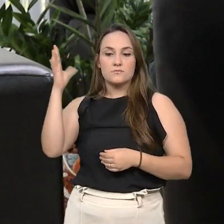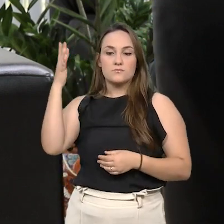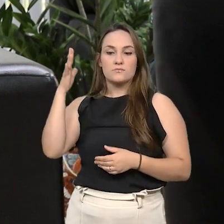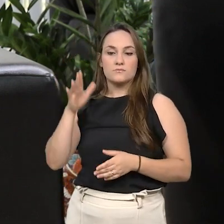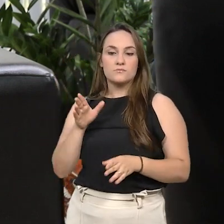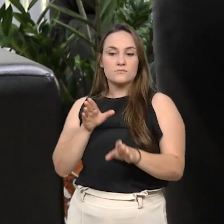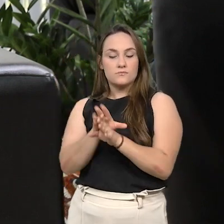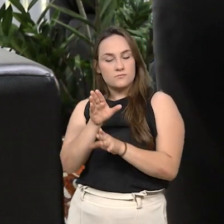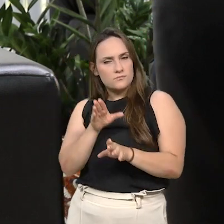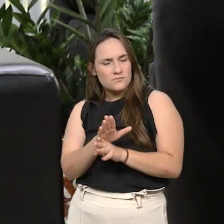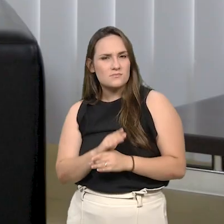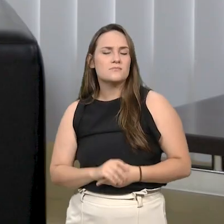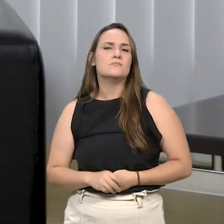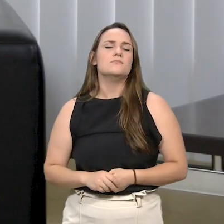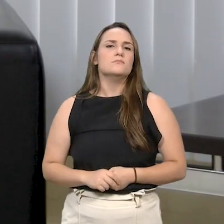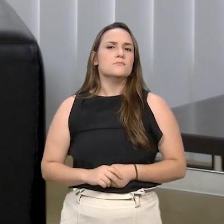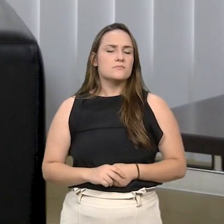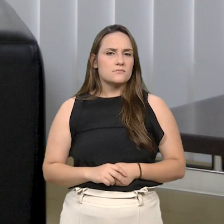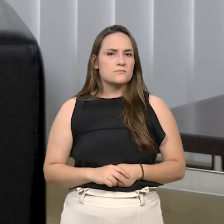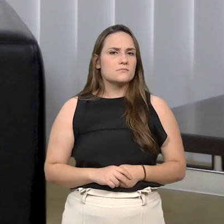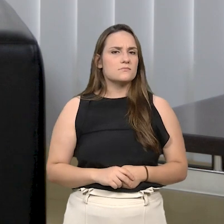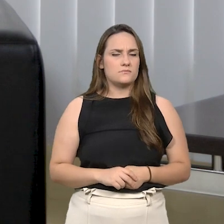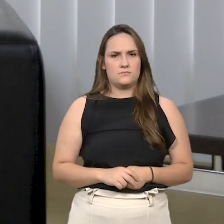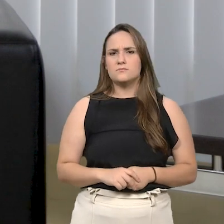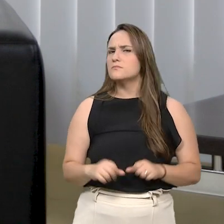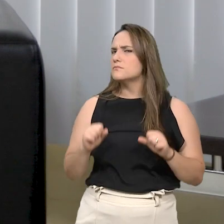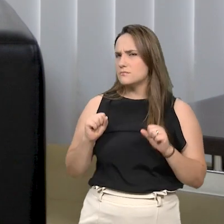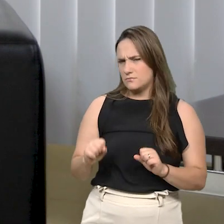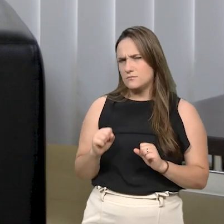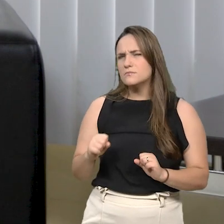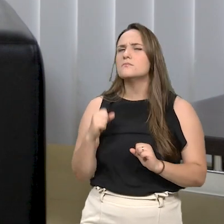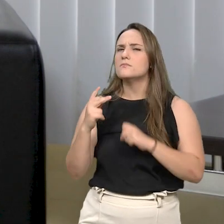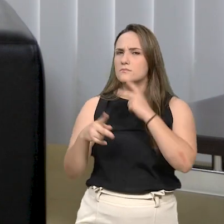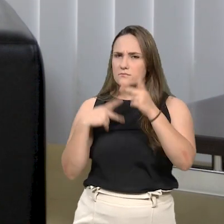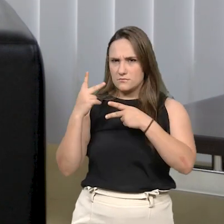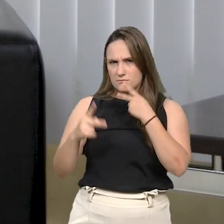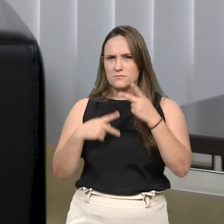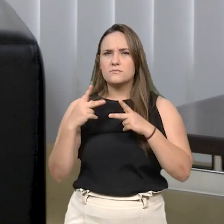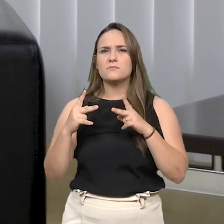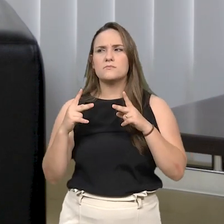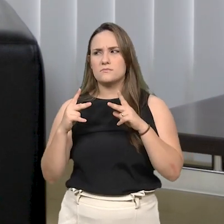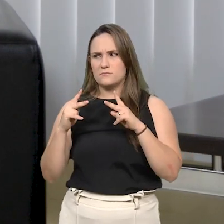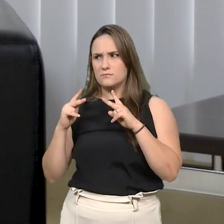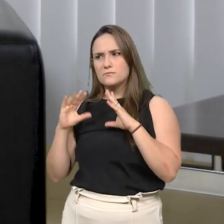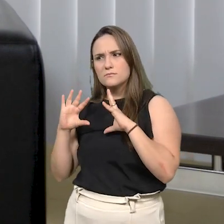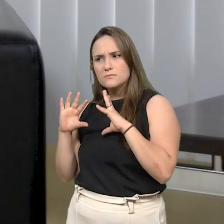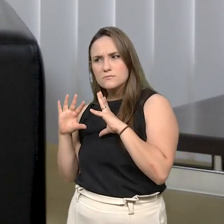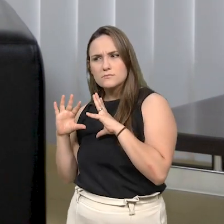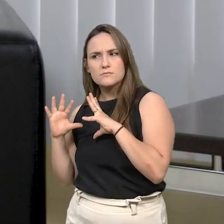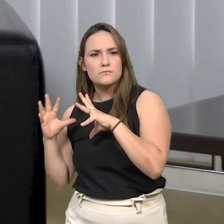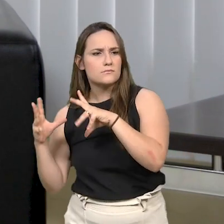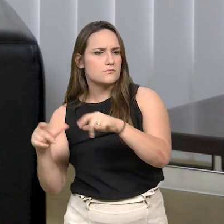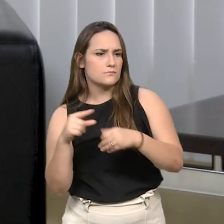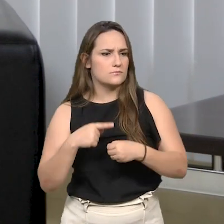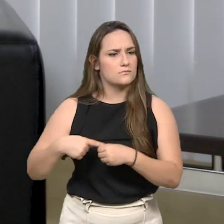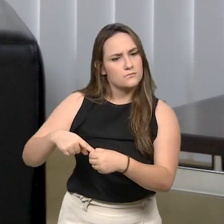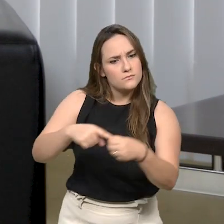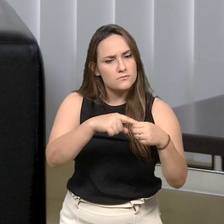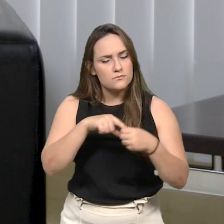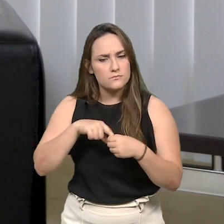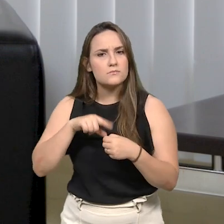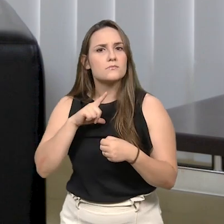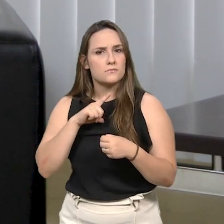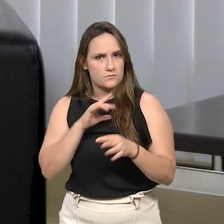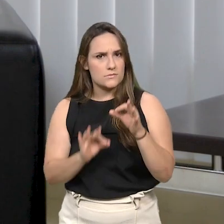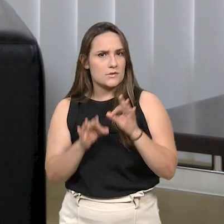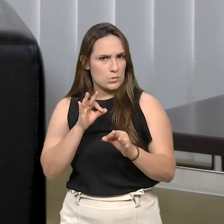Processamento Eletrônico. E mesmo assim, a gente pode afirmar, dizer que todas as comarcas elas estão